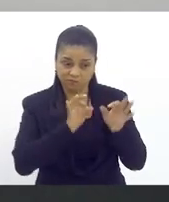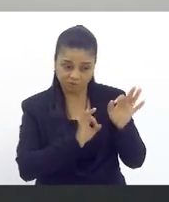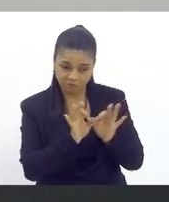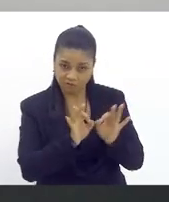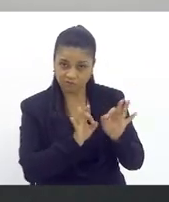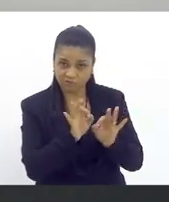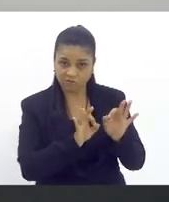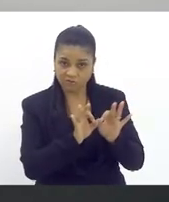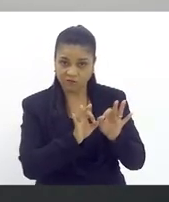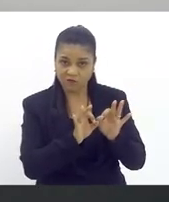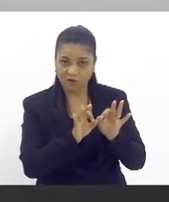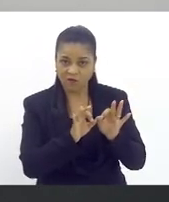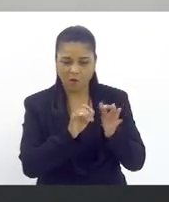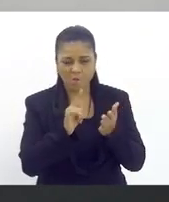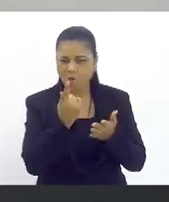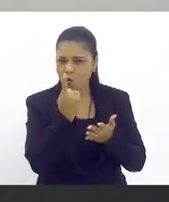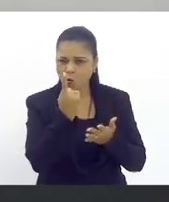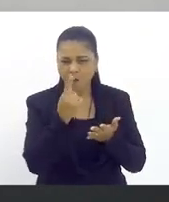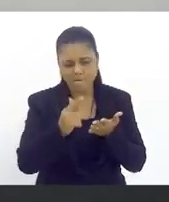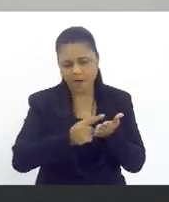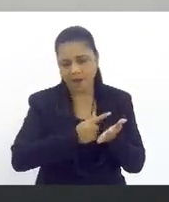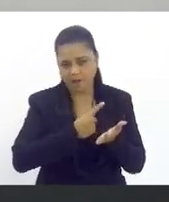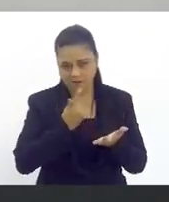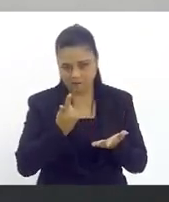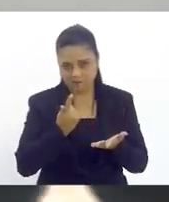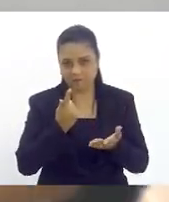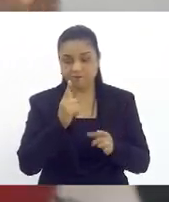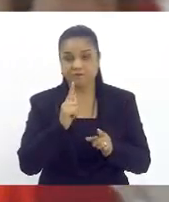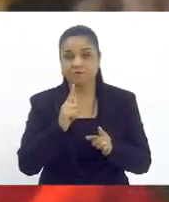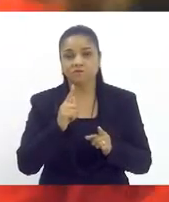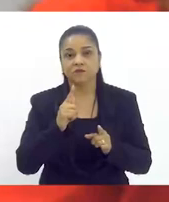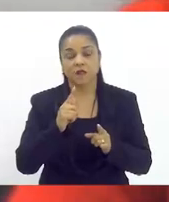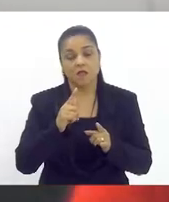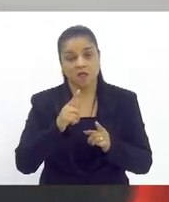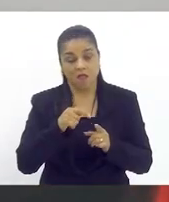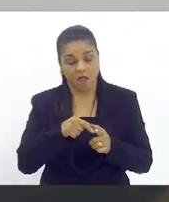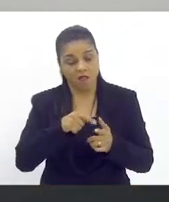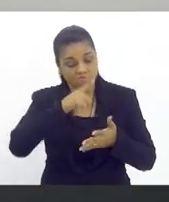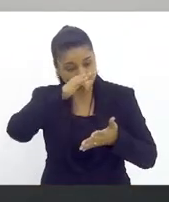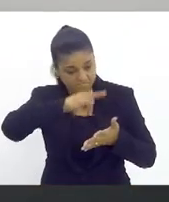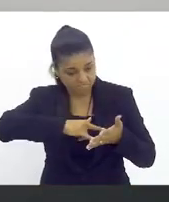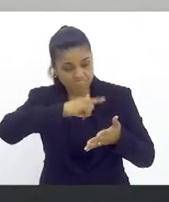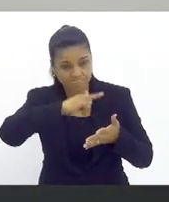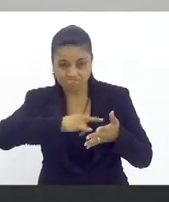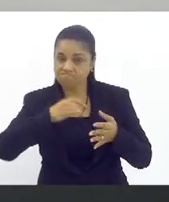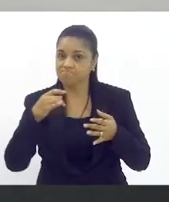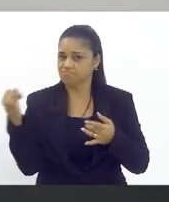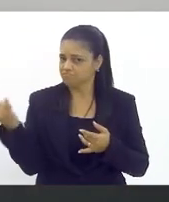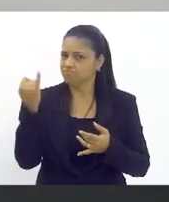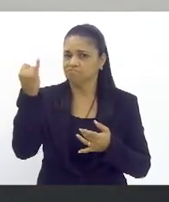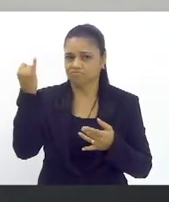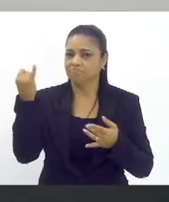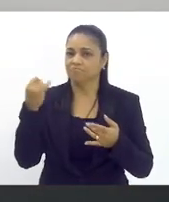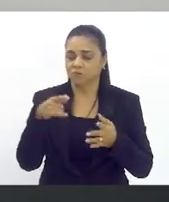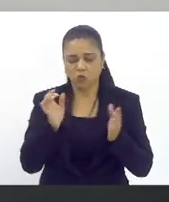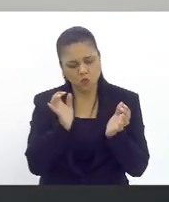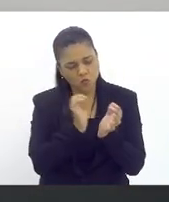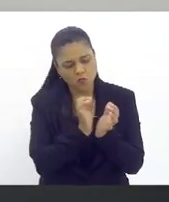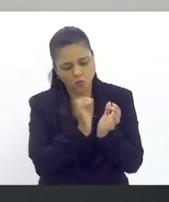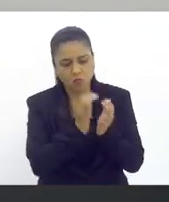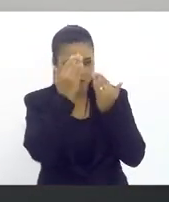é uma página só mas olha tá muito muito forte aí agradeço aqui a nossa equipe